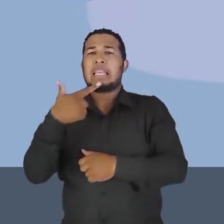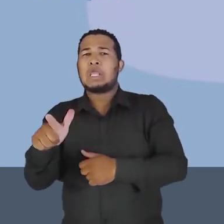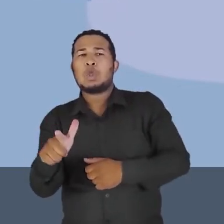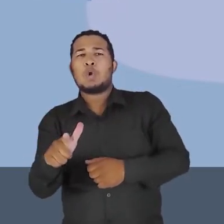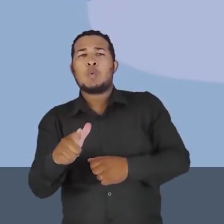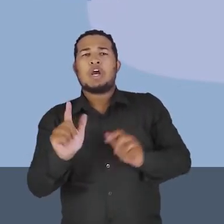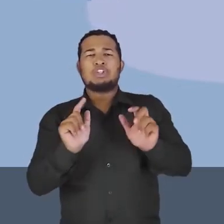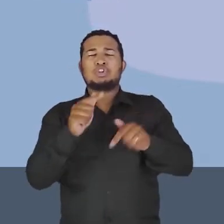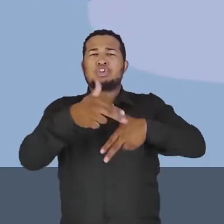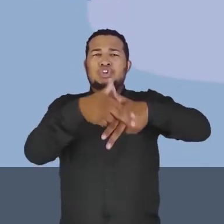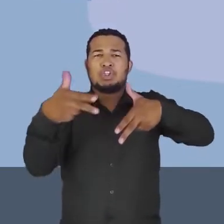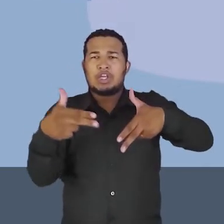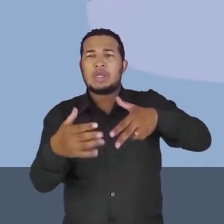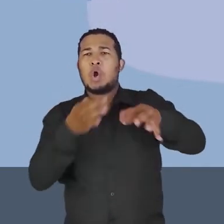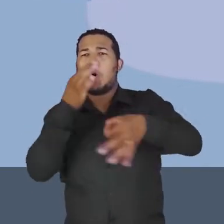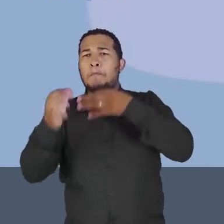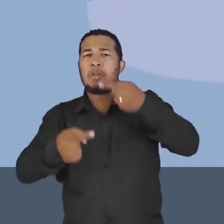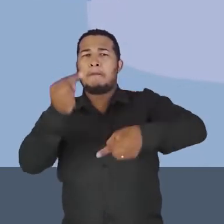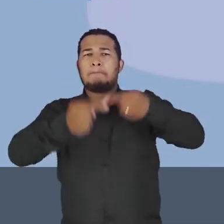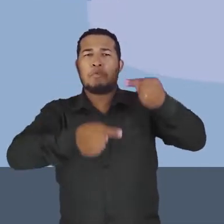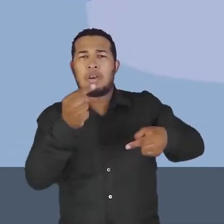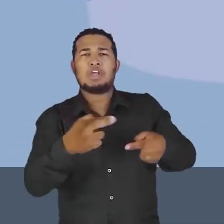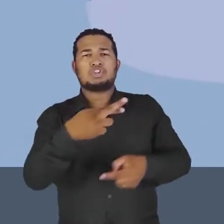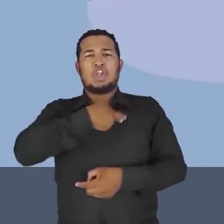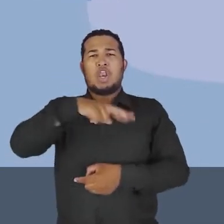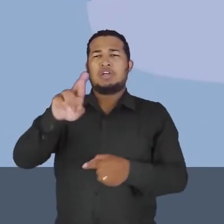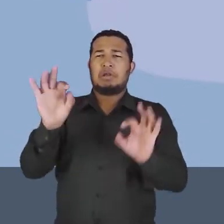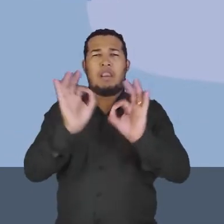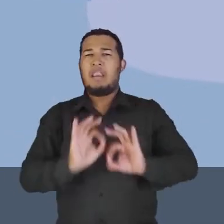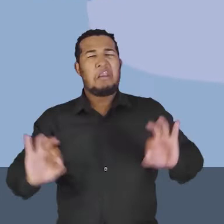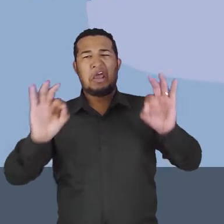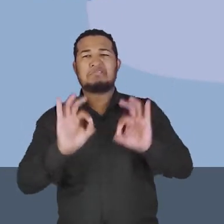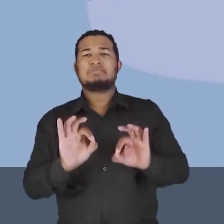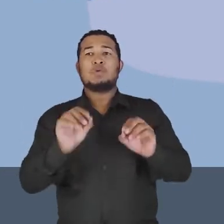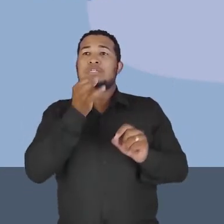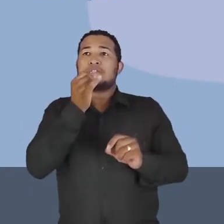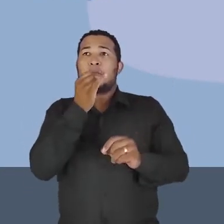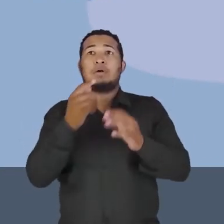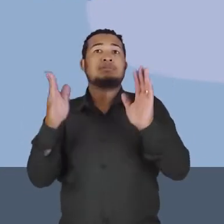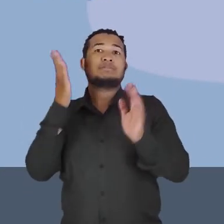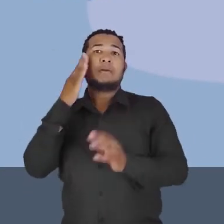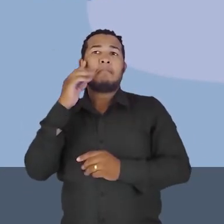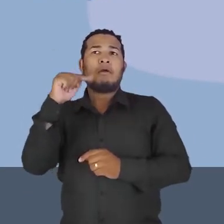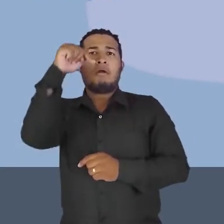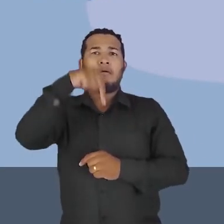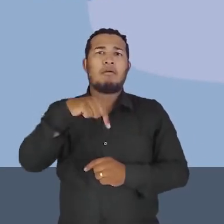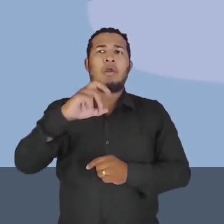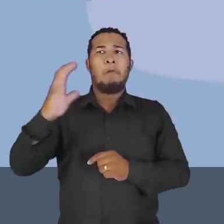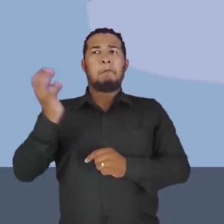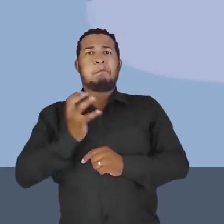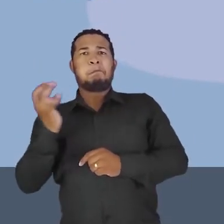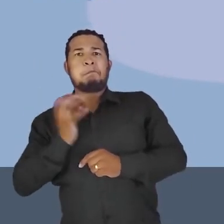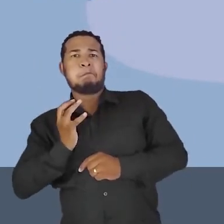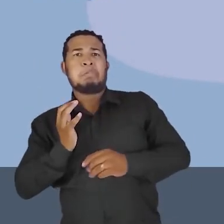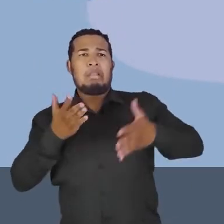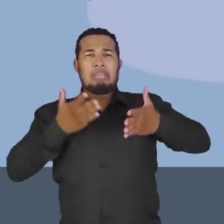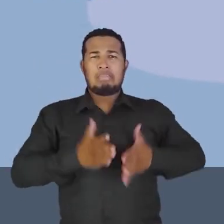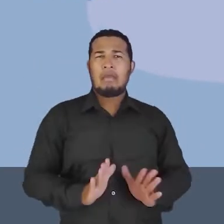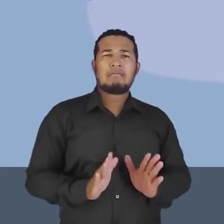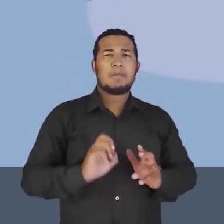religião, opinião política ou de outra natureza, origem nacional ou social, riqueza, nascimento